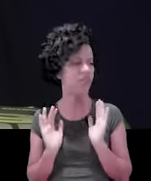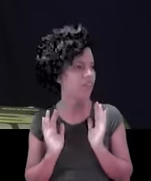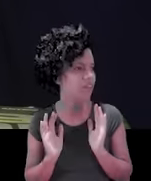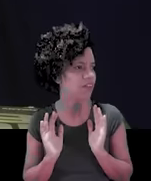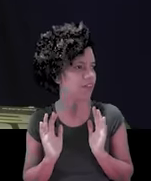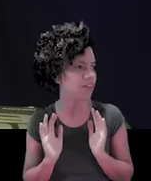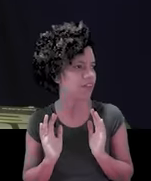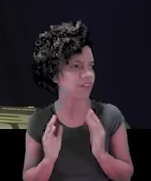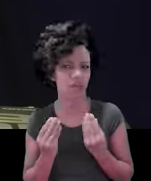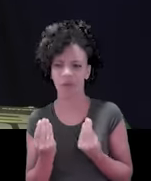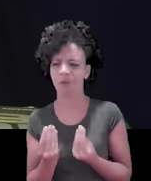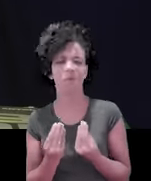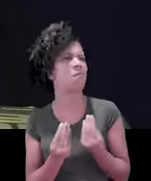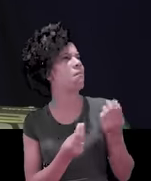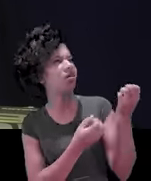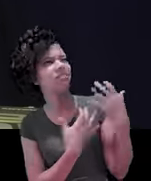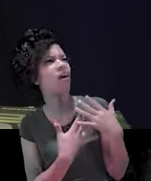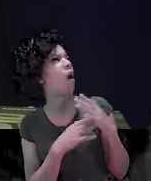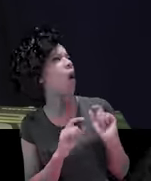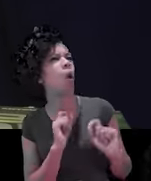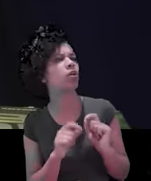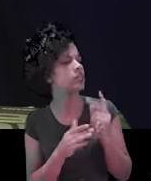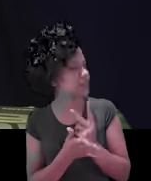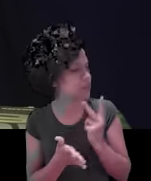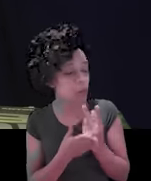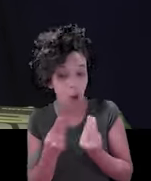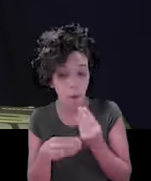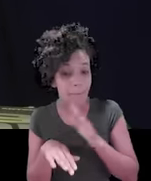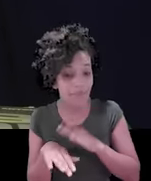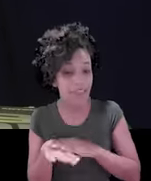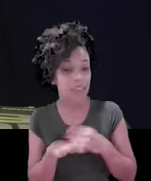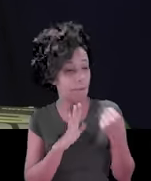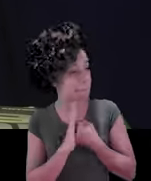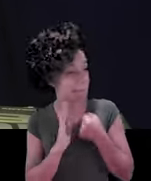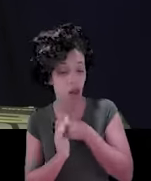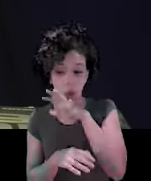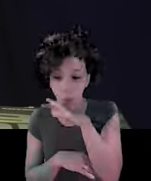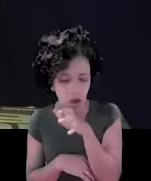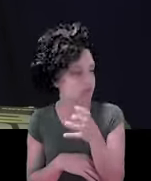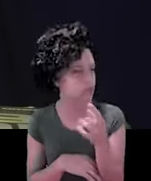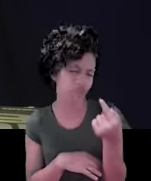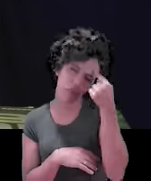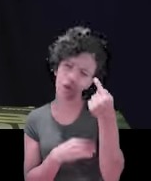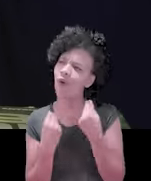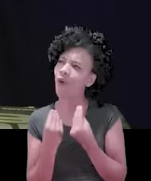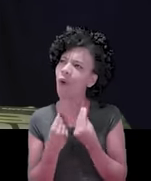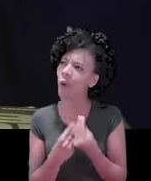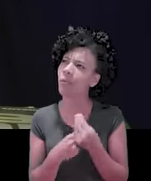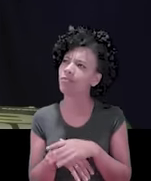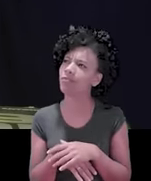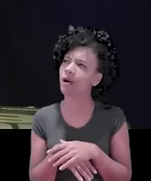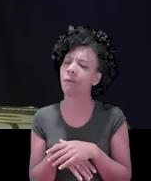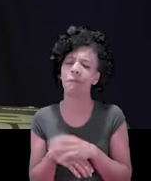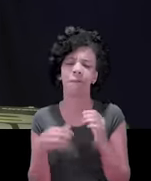só eu mando alguma coisa você ficava pensando como eu ia fazer para lutar com nossa naquela hora eu fiquei pensando como